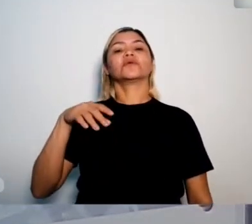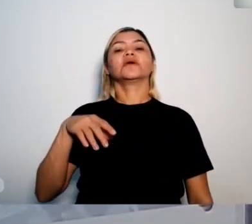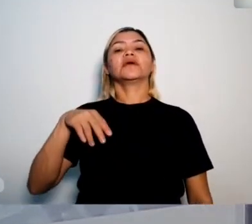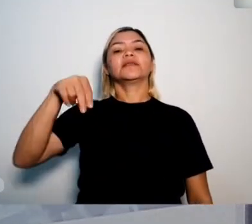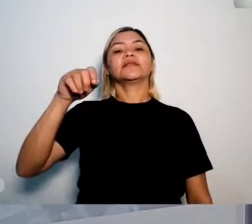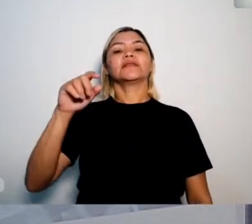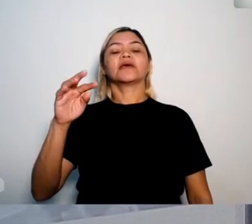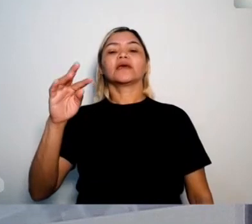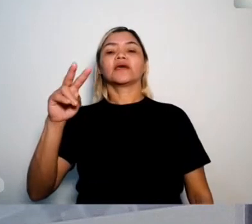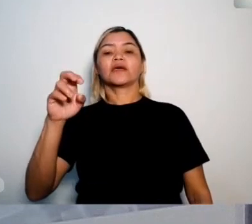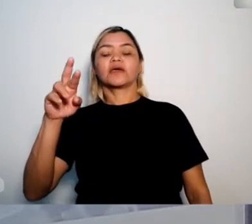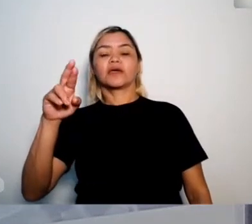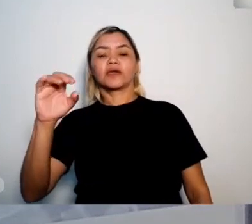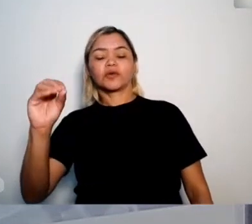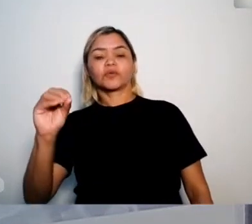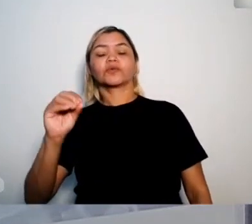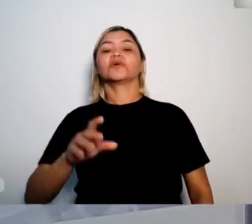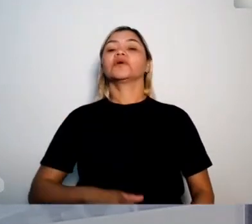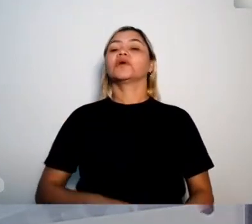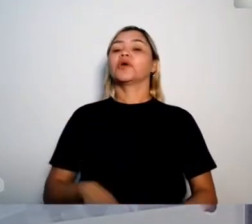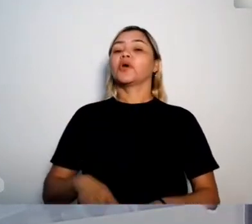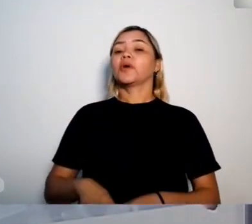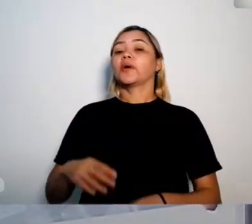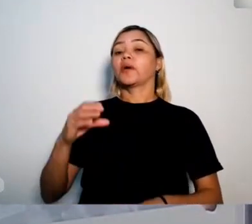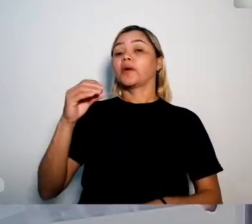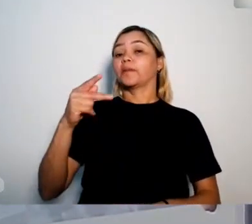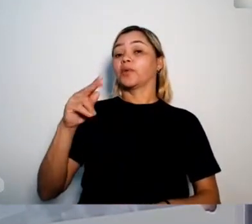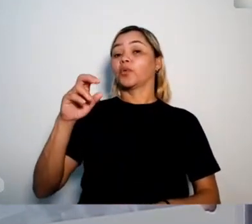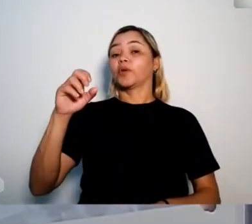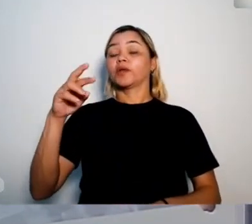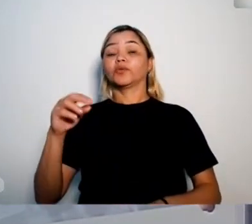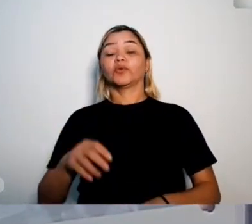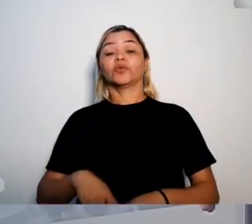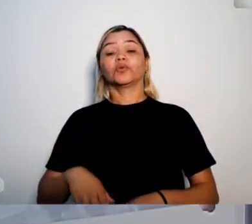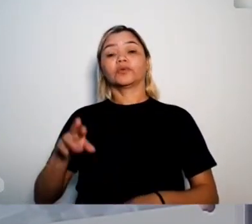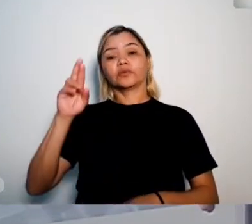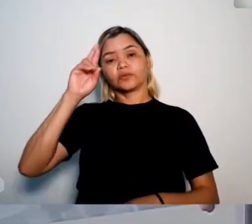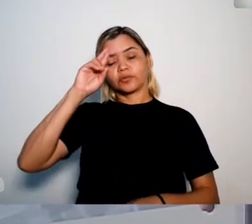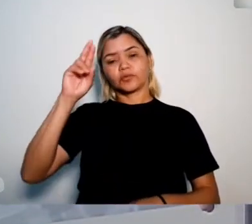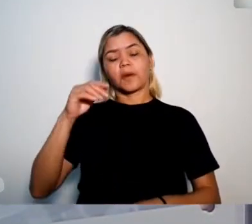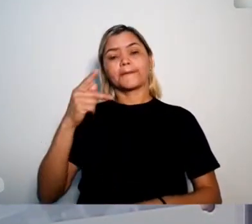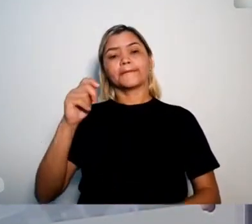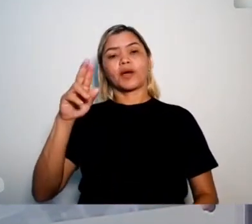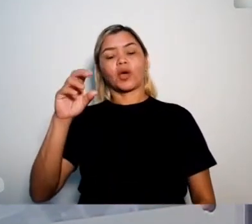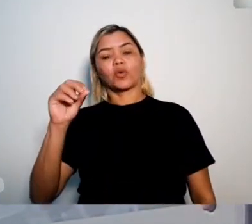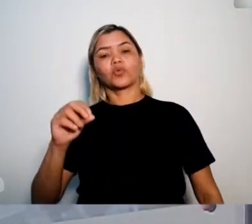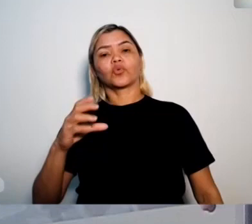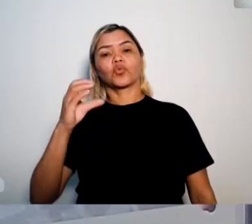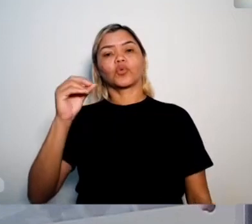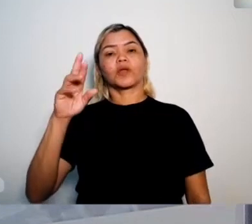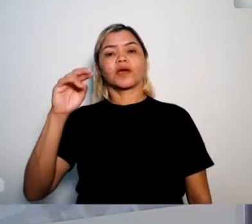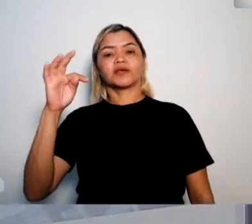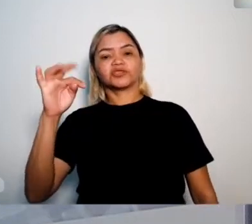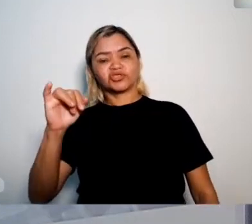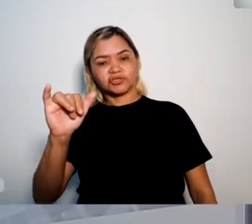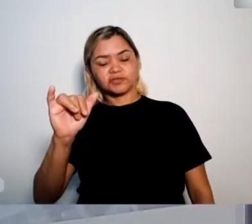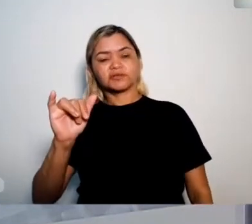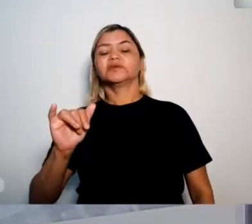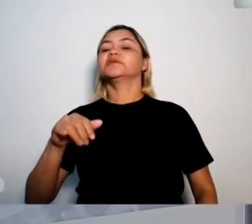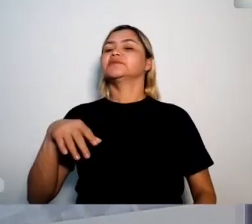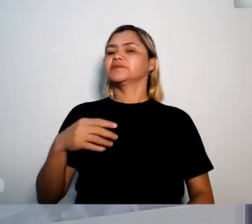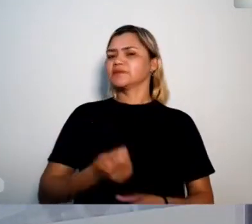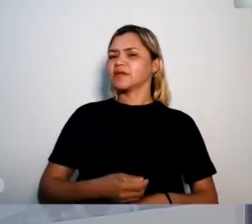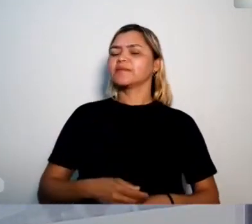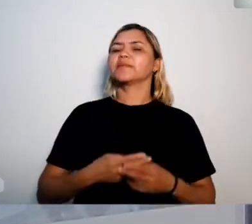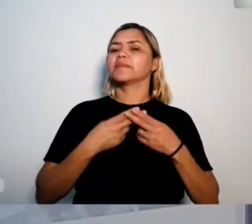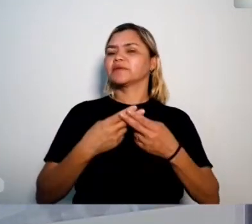nosso procurador dessa casa, Dr. Paulo Corade, sempre disposto, compreendendo as necessidades